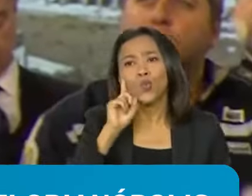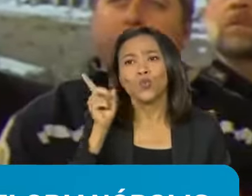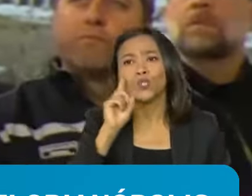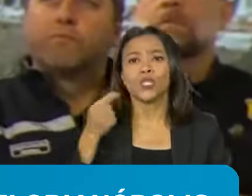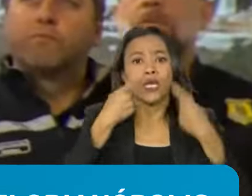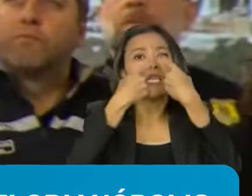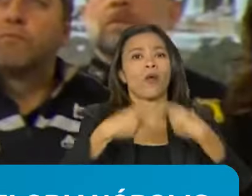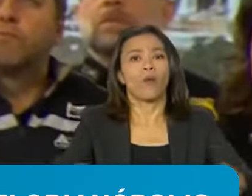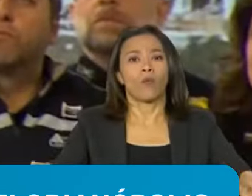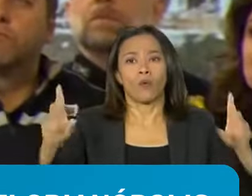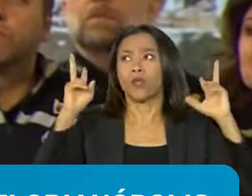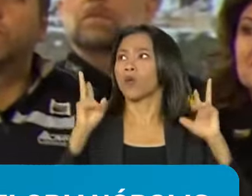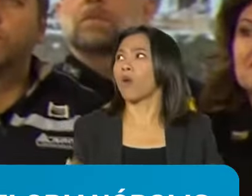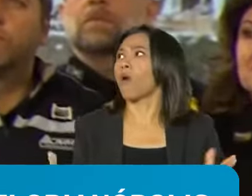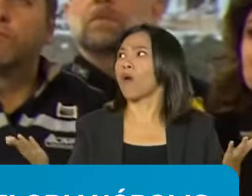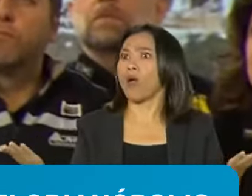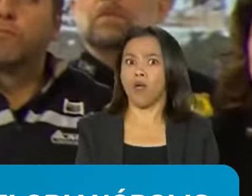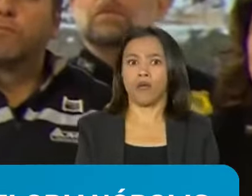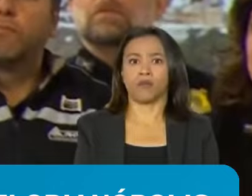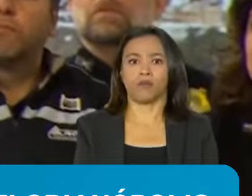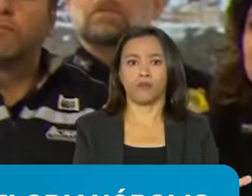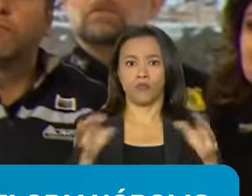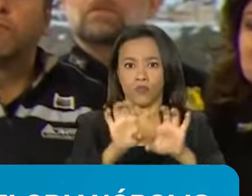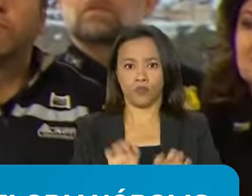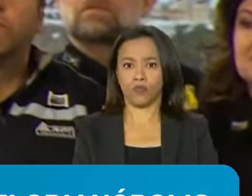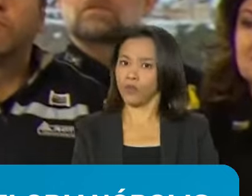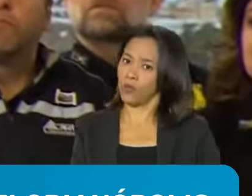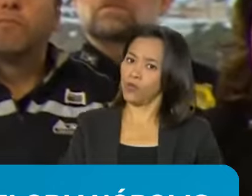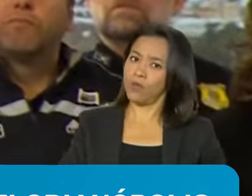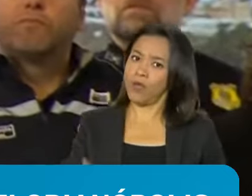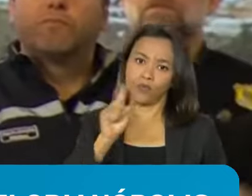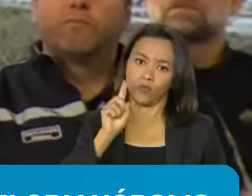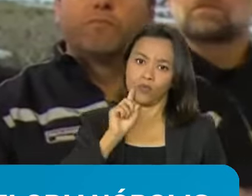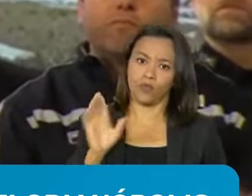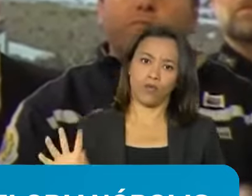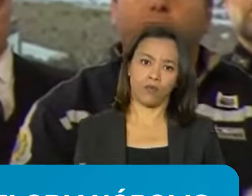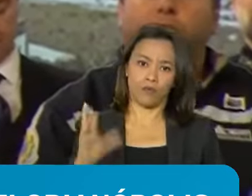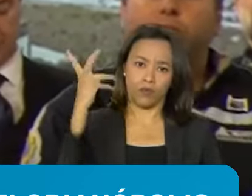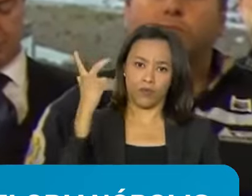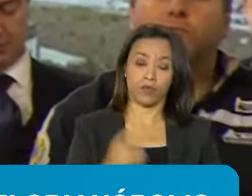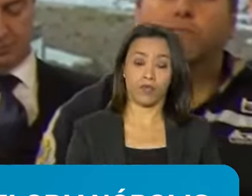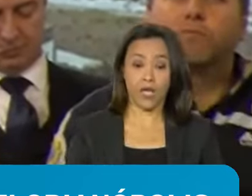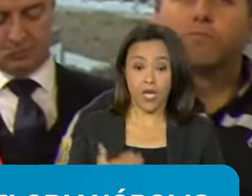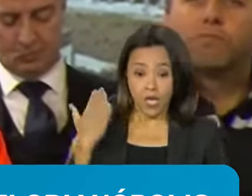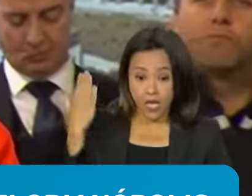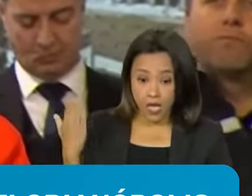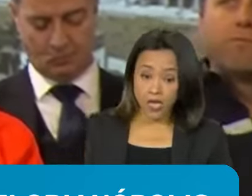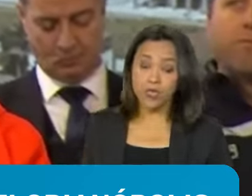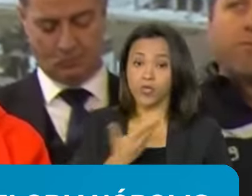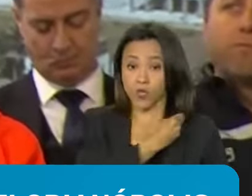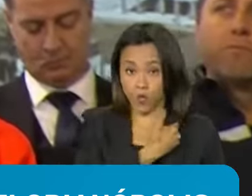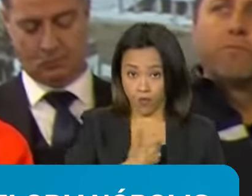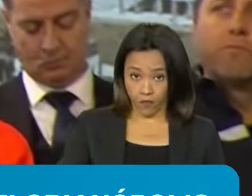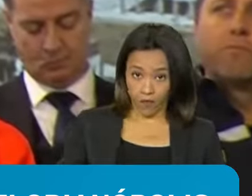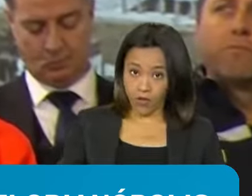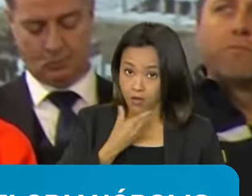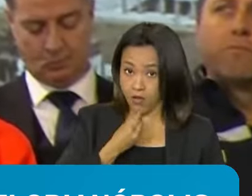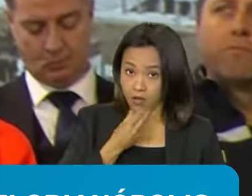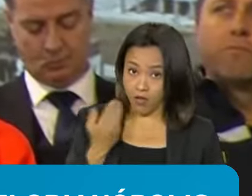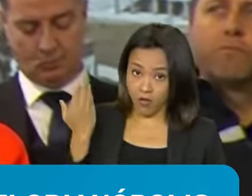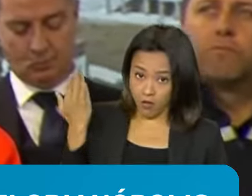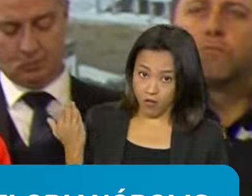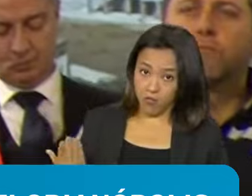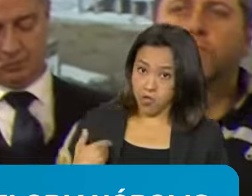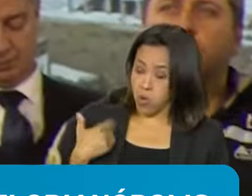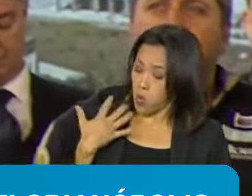dessa qualidade Não é esse Governador que está aqui eu não o conheço portanto não posso falar